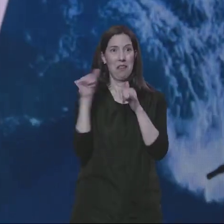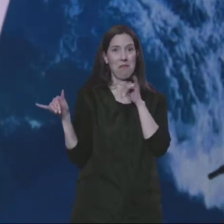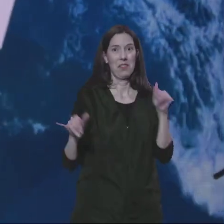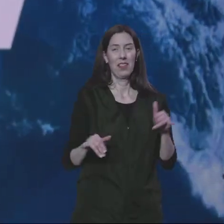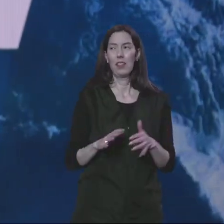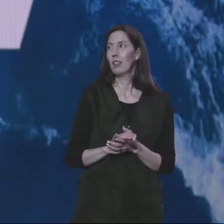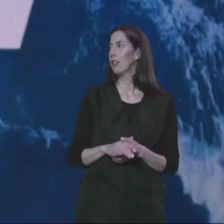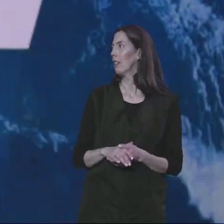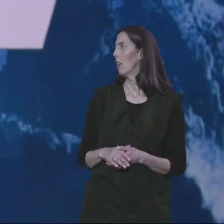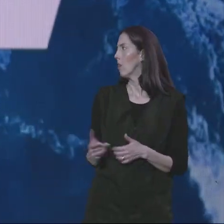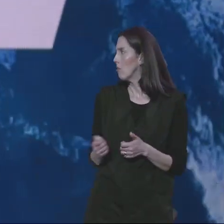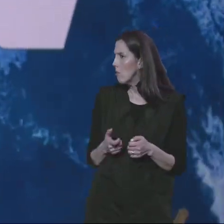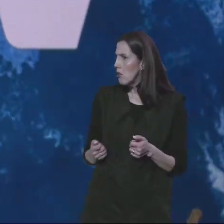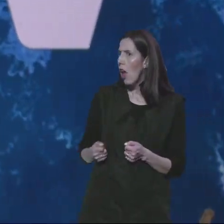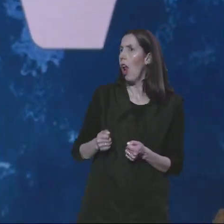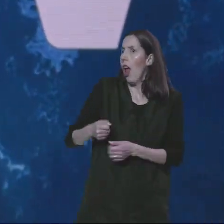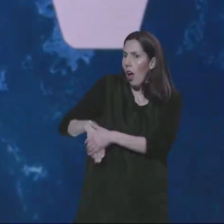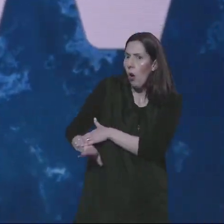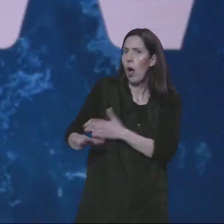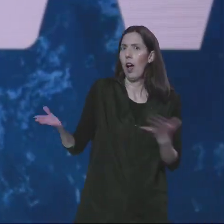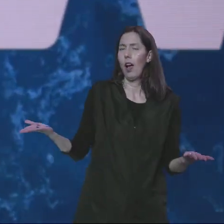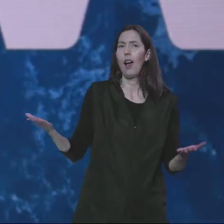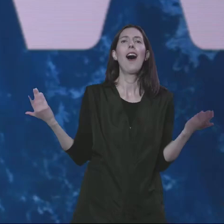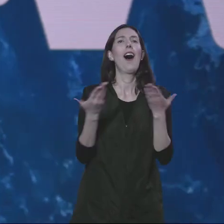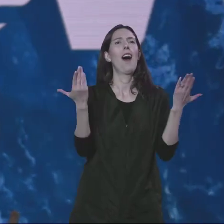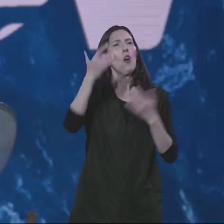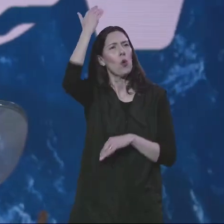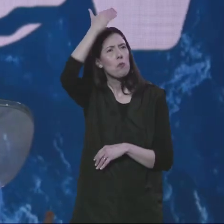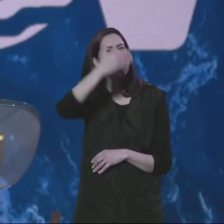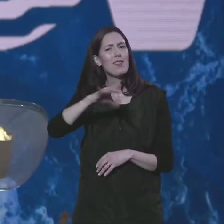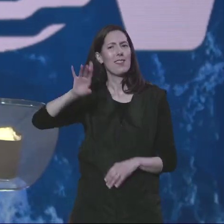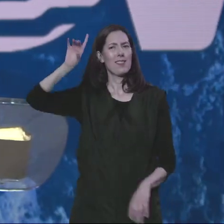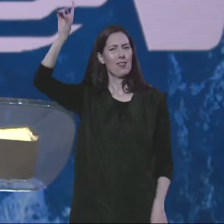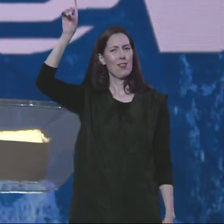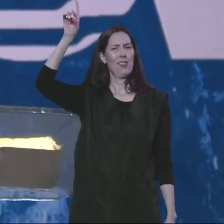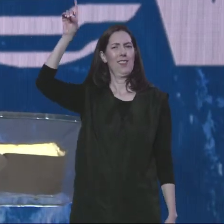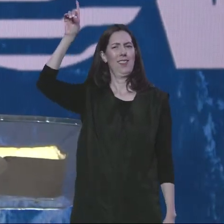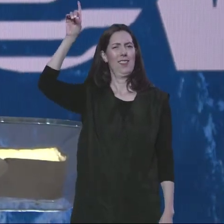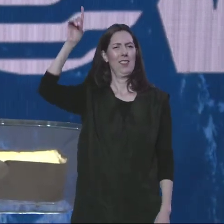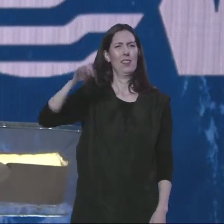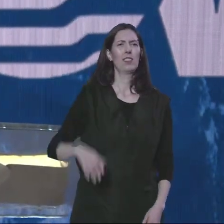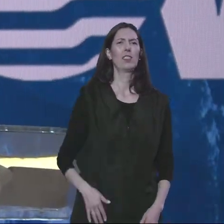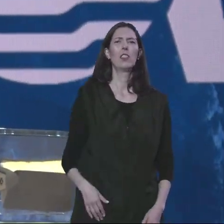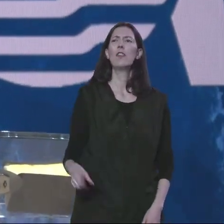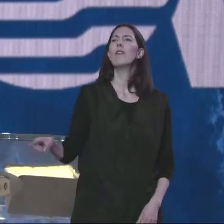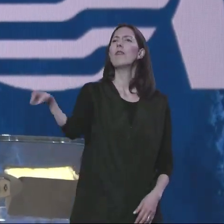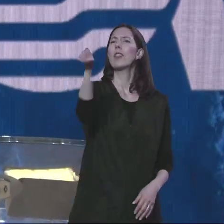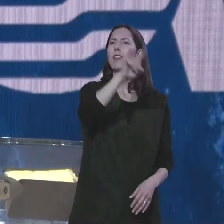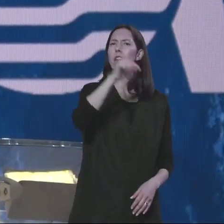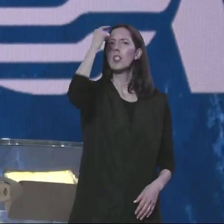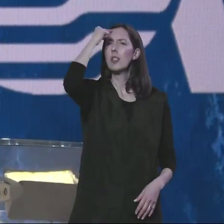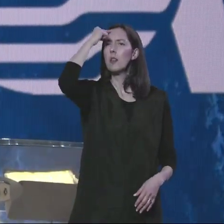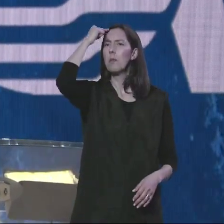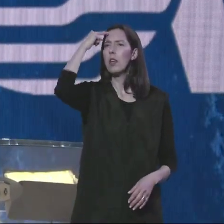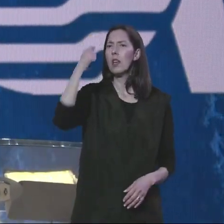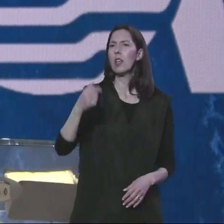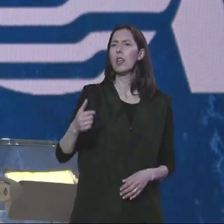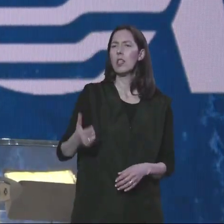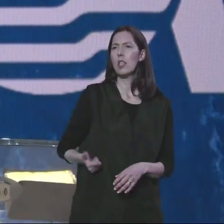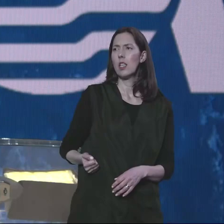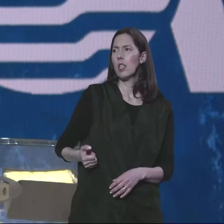sai do celular, meu filho. Agora você está na presença de Deus. Quantos concordam em não ficar no celular durante o